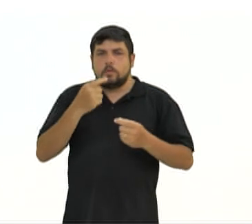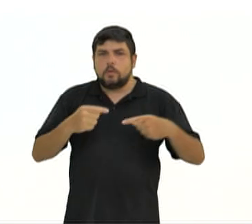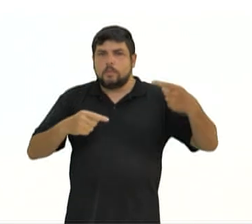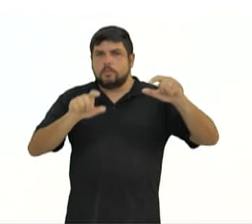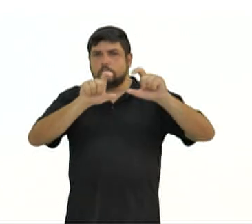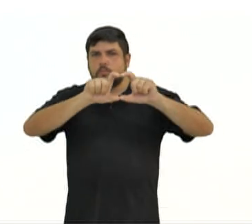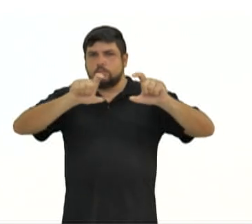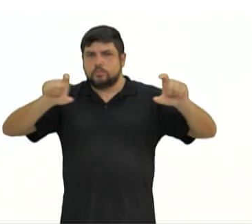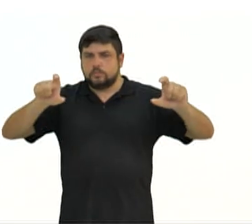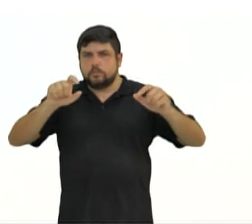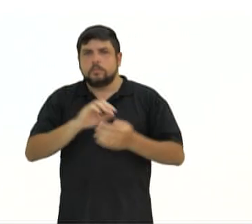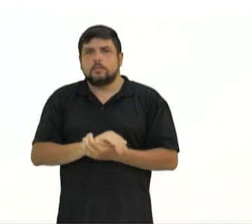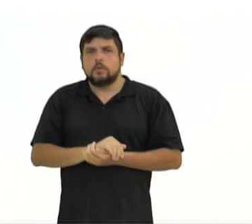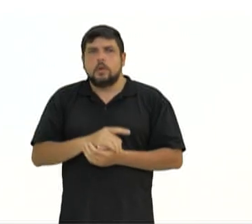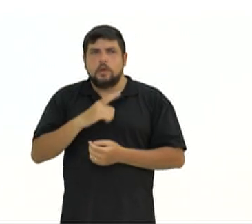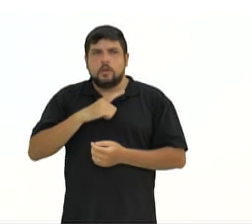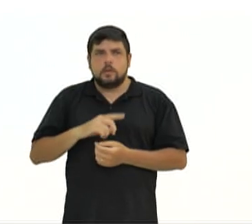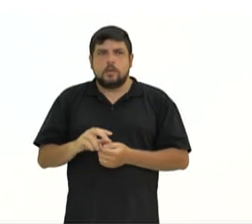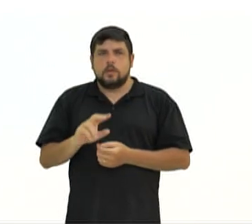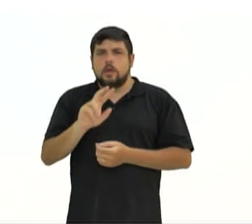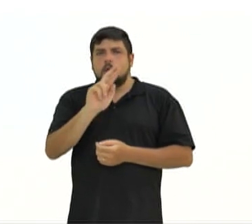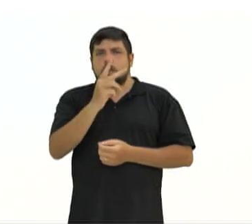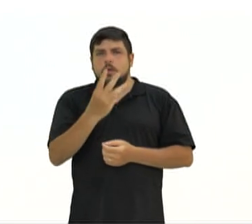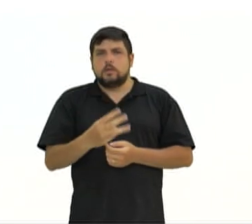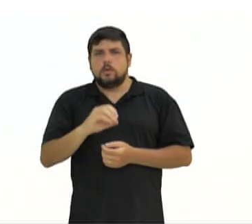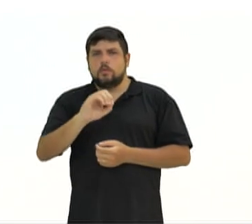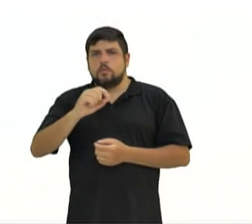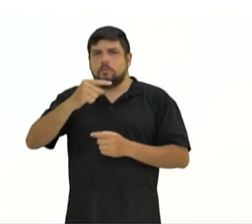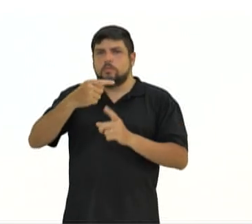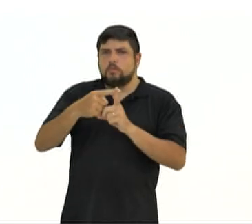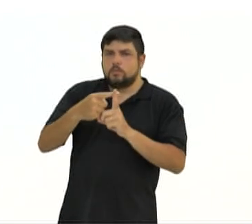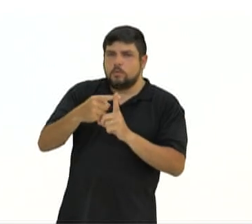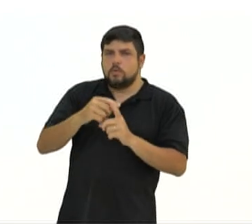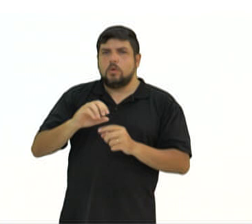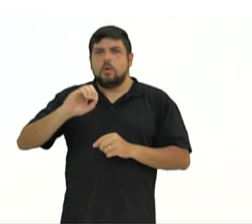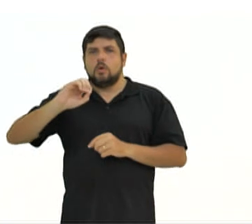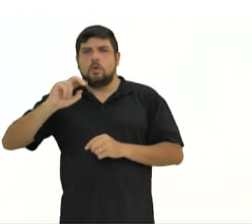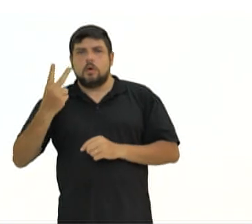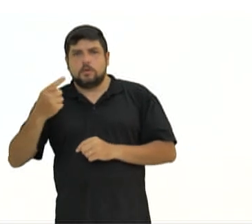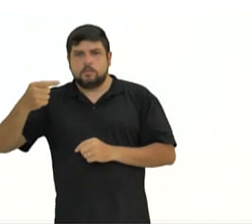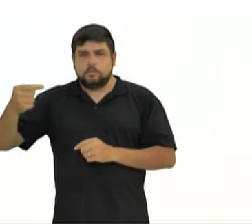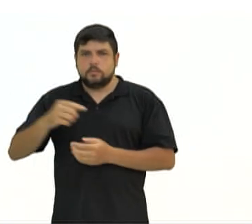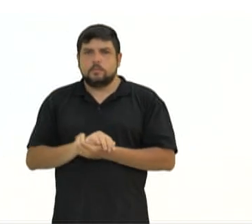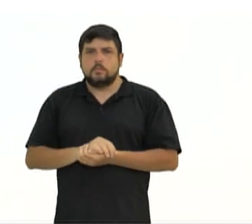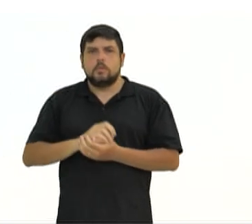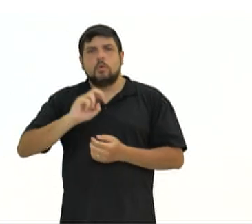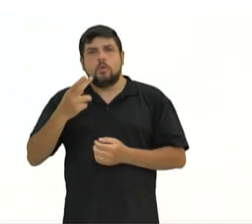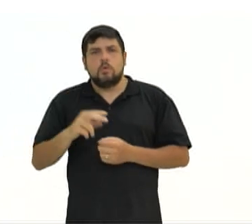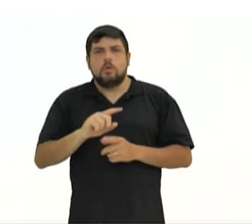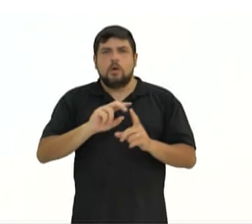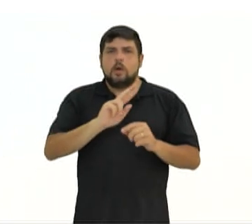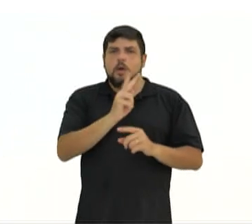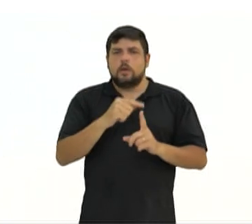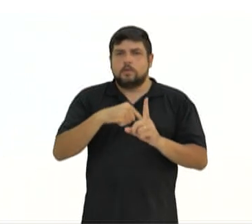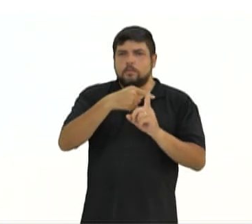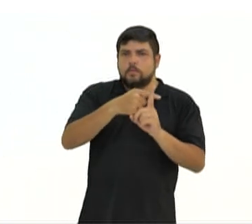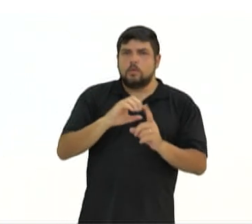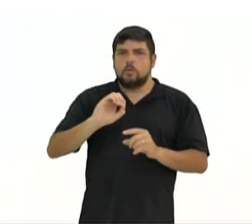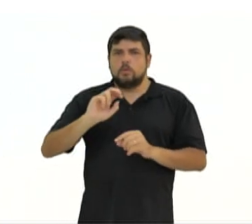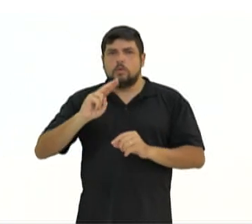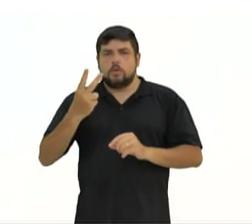aqui, onde a gente tem H3O positivo e OH negativo, ou dessa forma aqui, H+ e OH-,